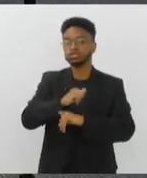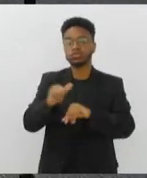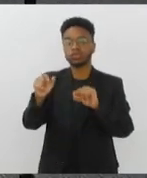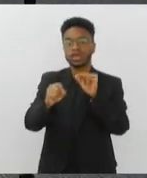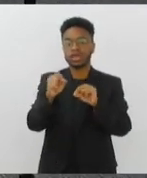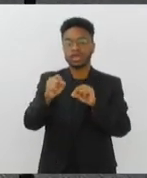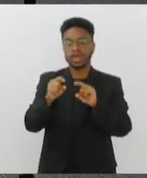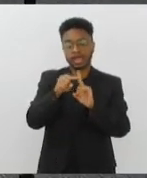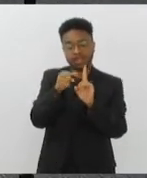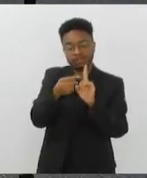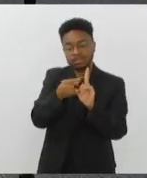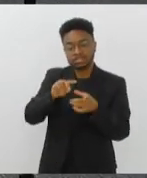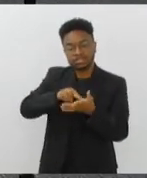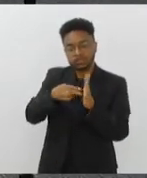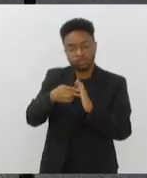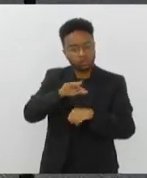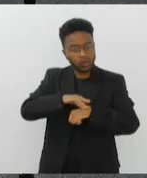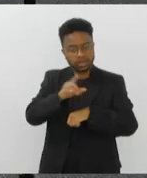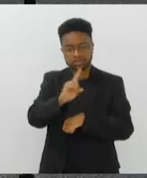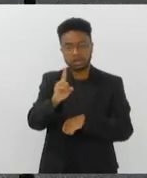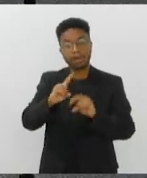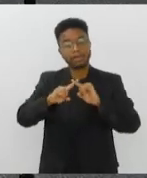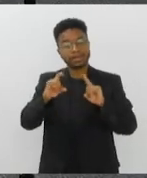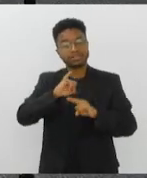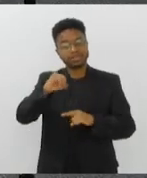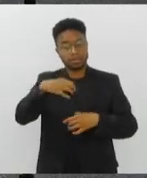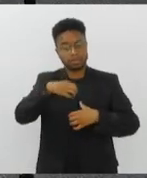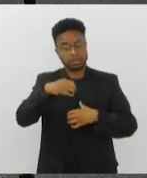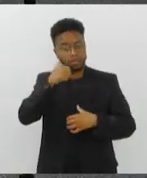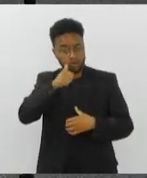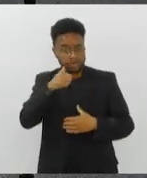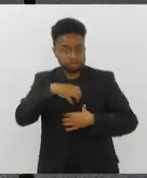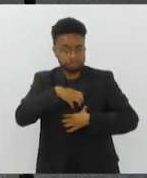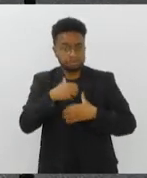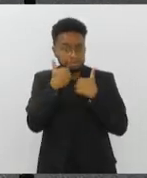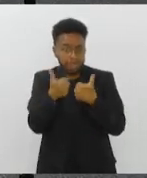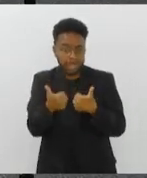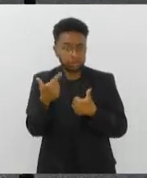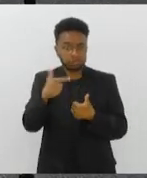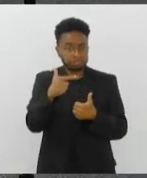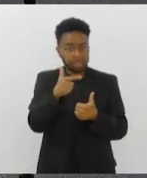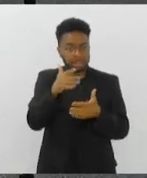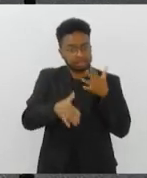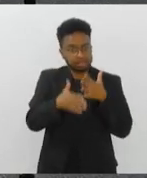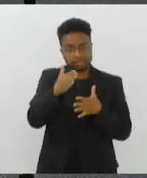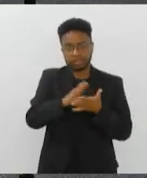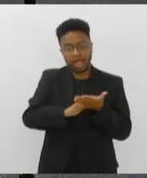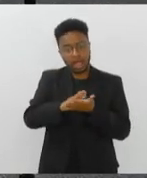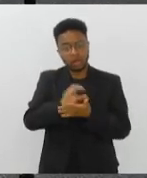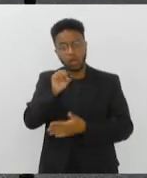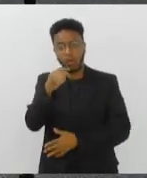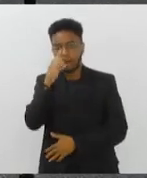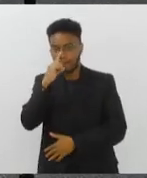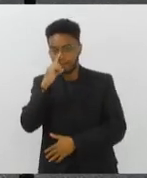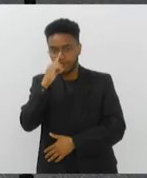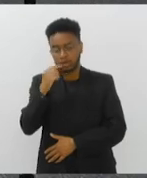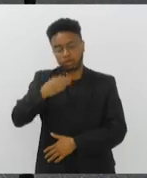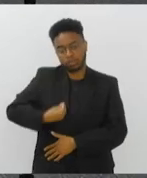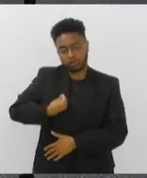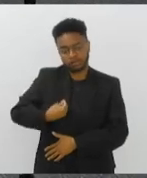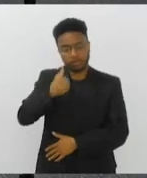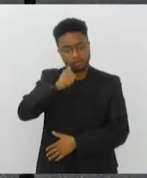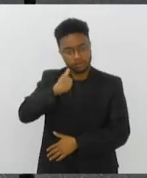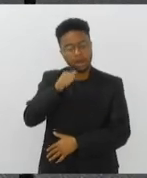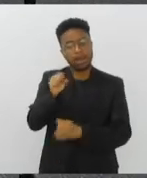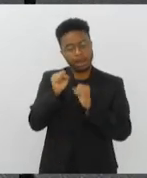não é doença e que se a mulher estar bem, não tem nenhuma intercorrência ou risco para a vida dessa mulher, que ela